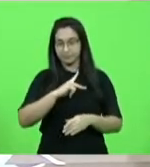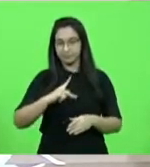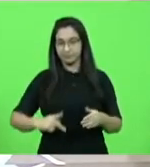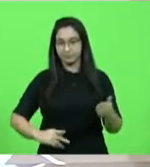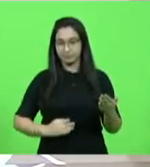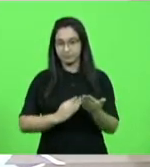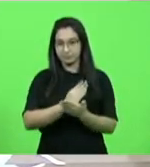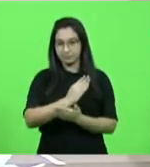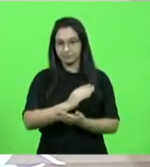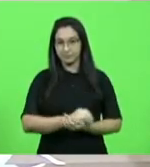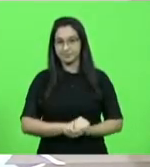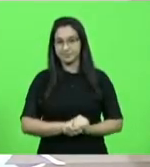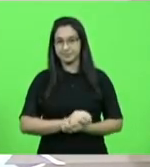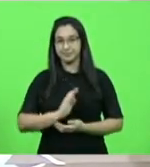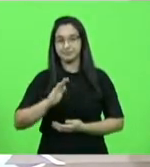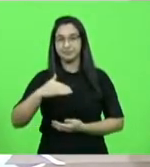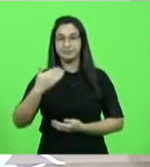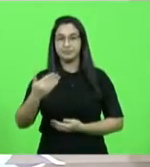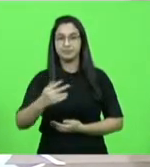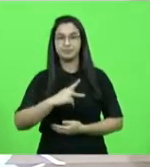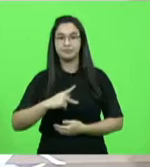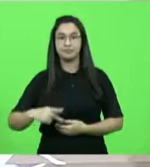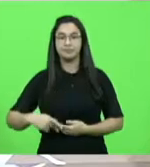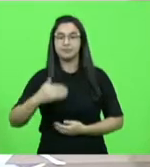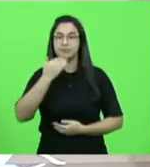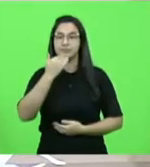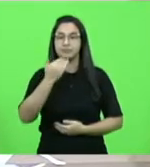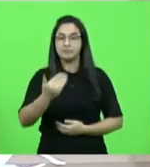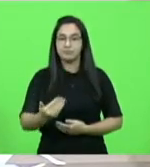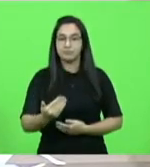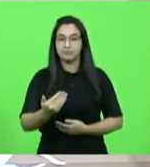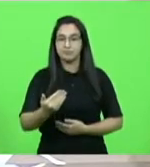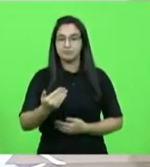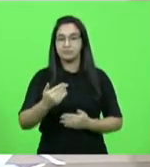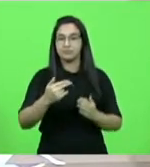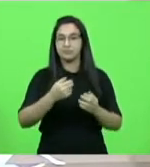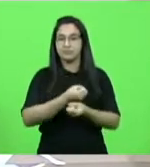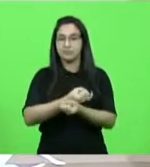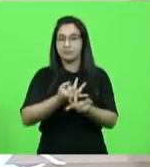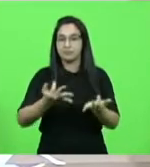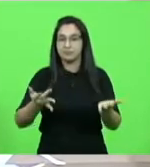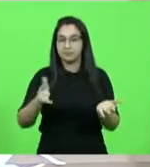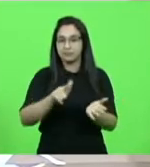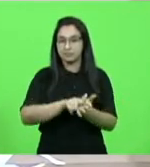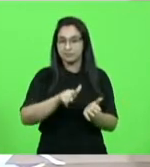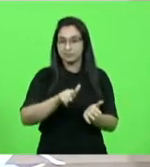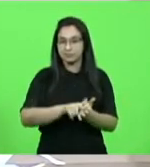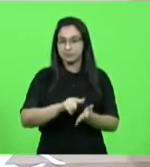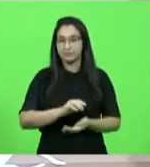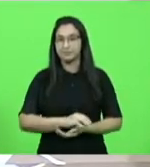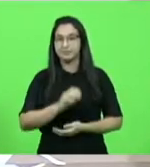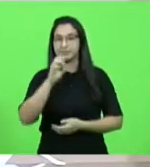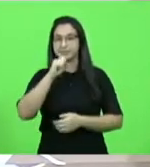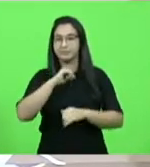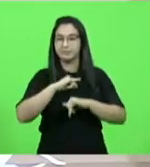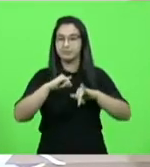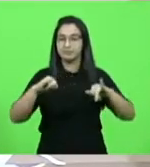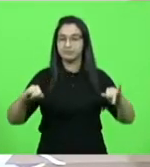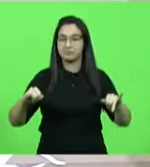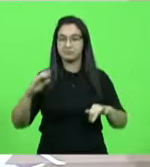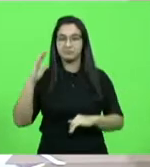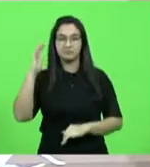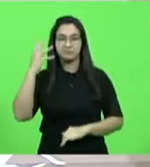aprovadas. Expediente, o senhor presidente solicitou que se procedesse à distribuição. Breves comunicações, não houve